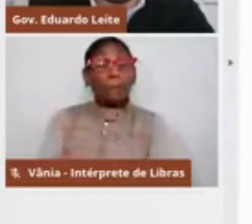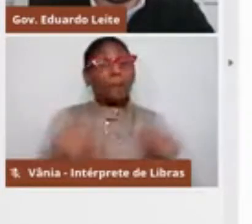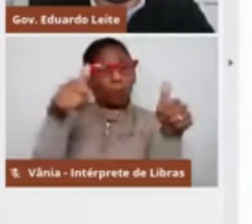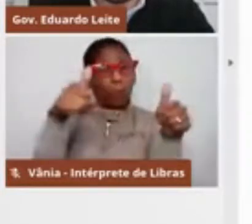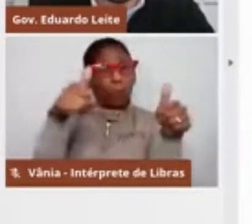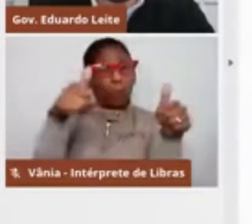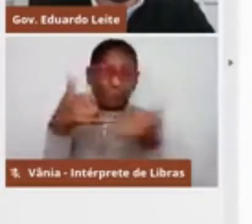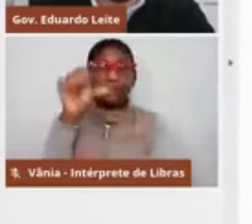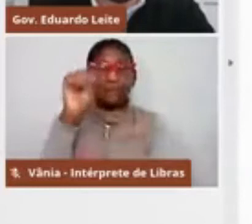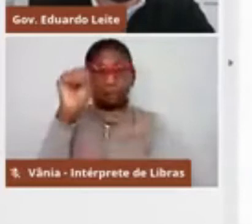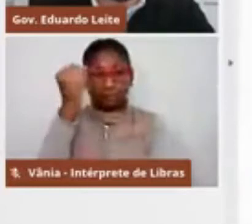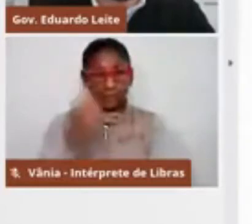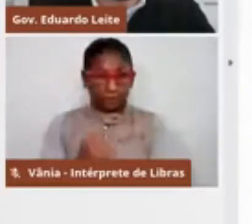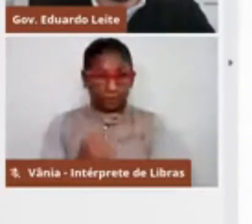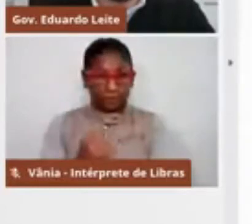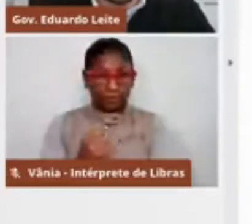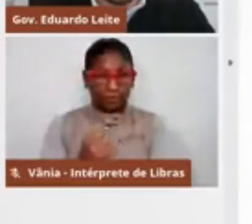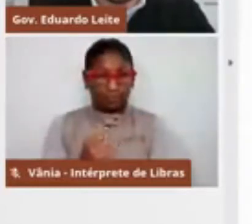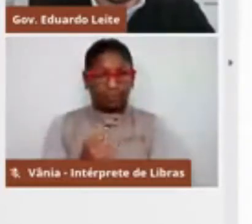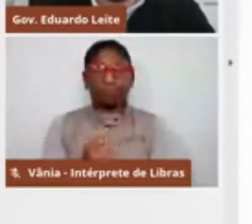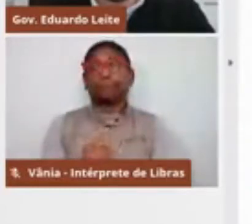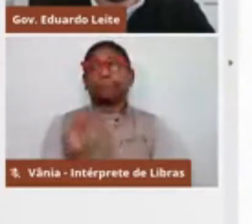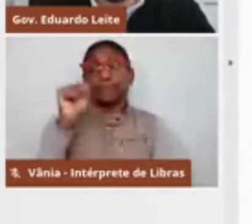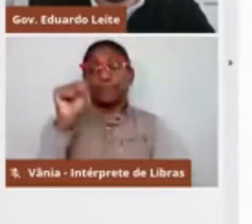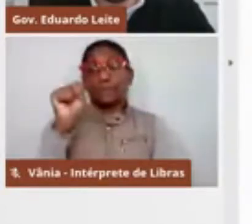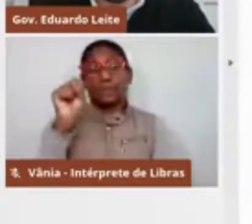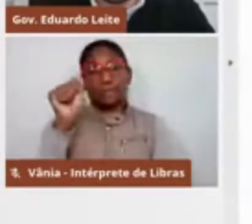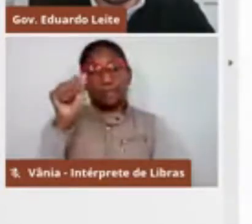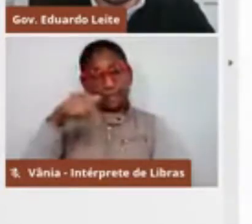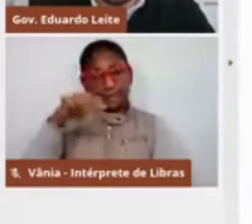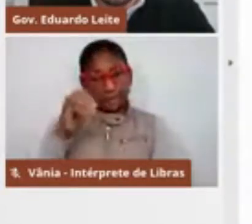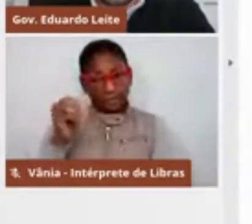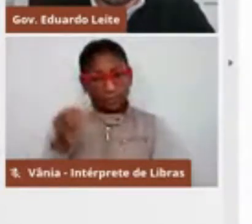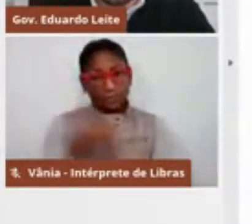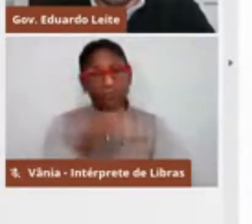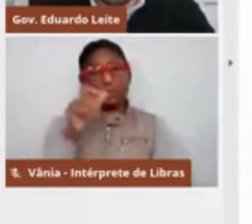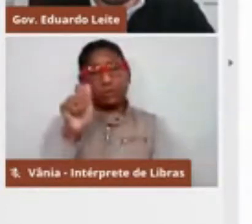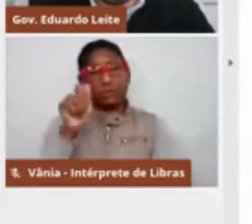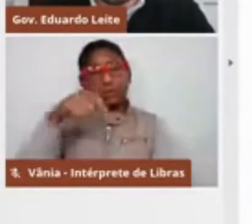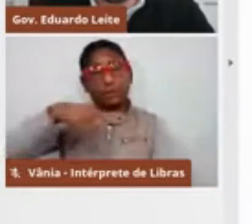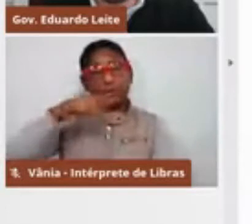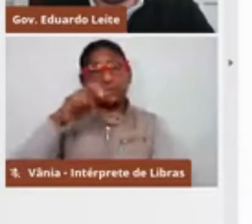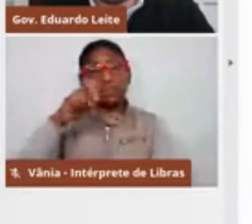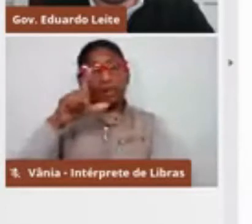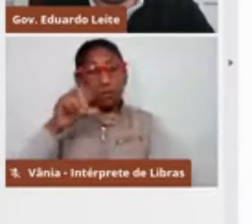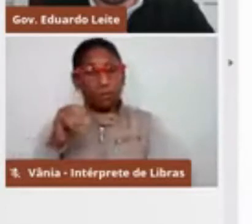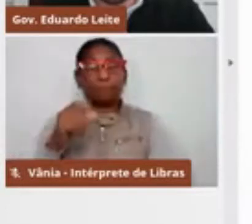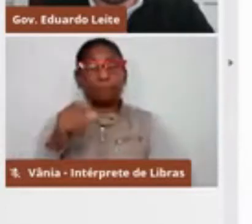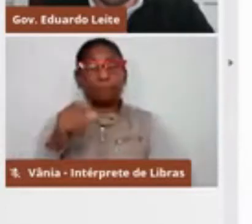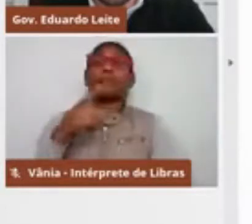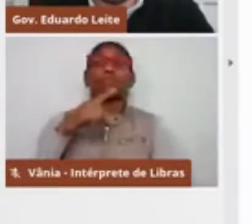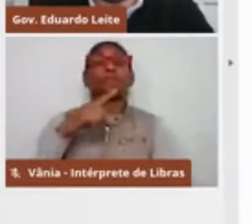exemplo, a gente teve uma relativa estabilidade no número de a casos ativos em relação a